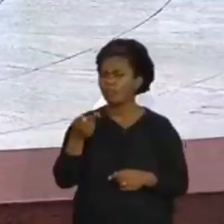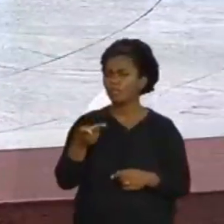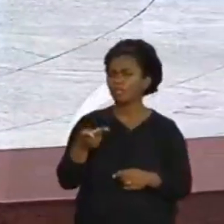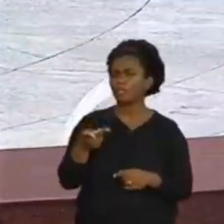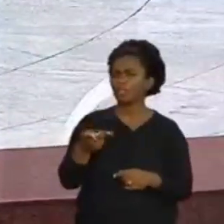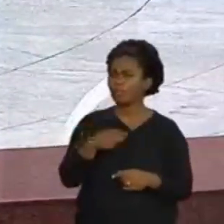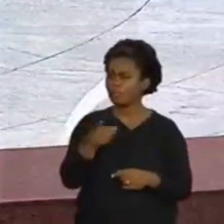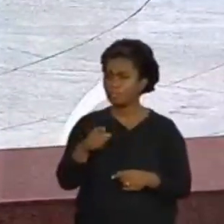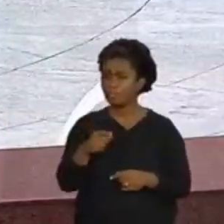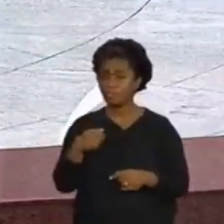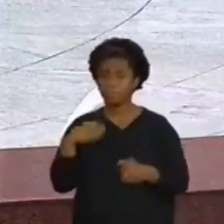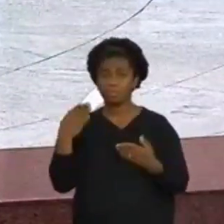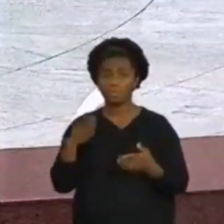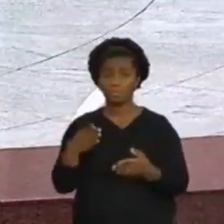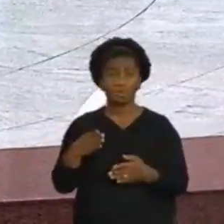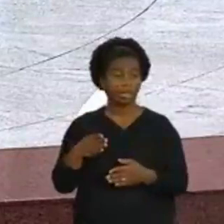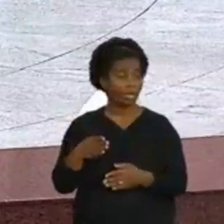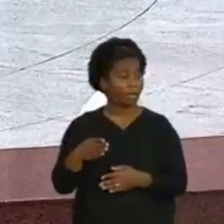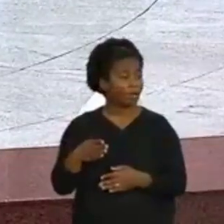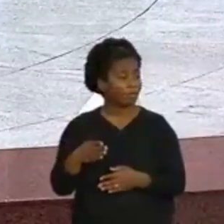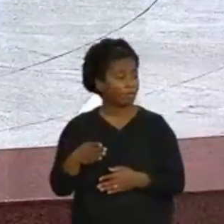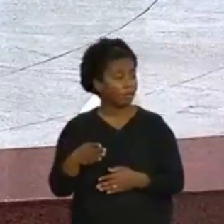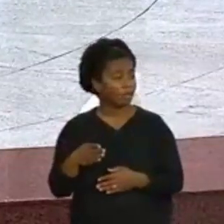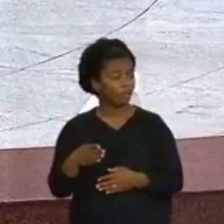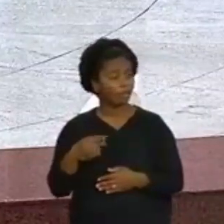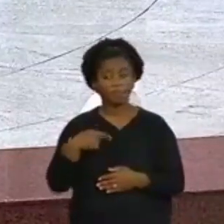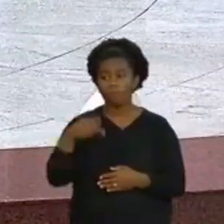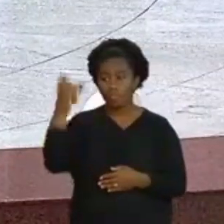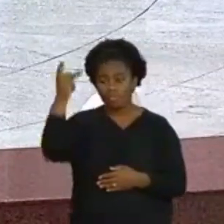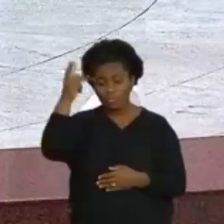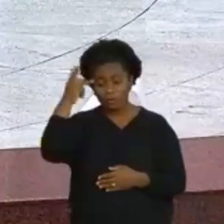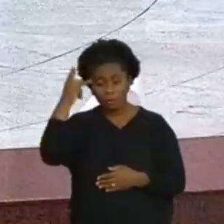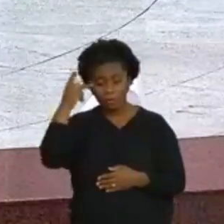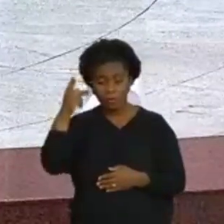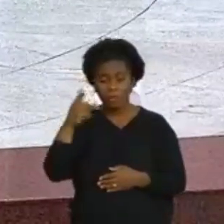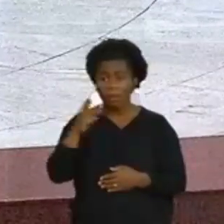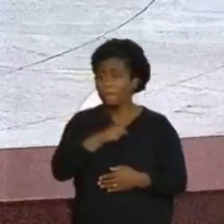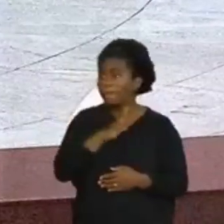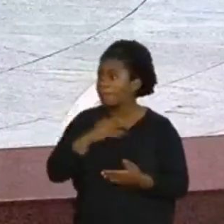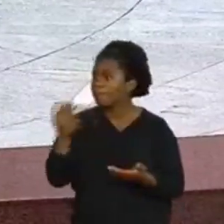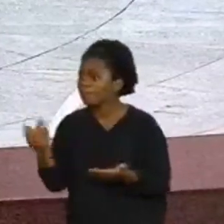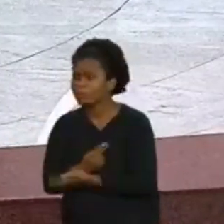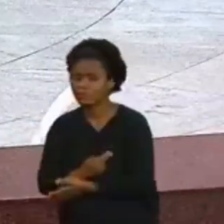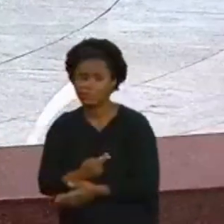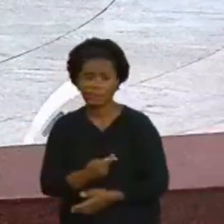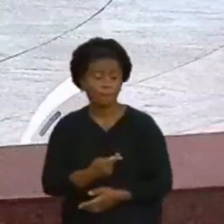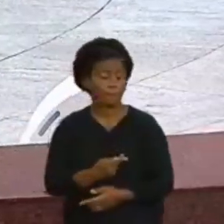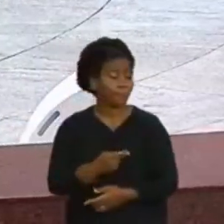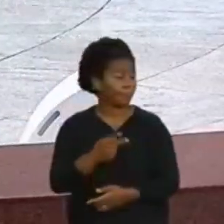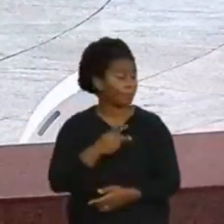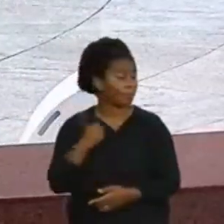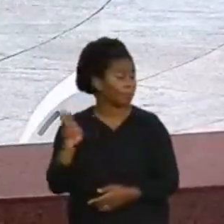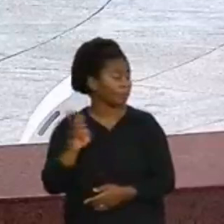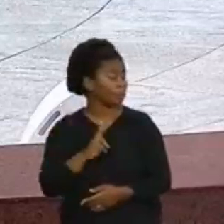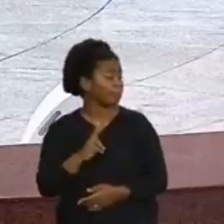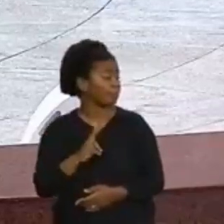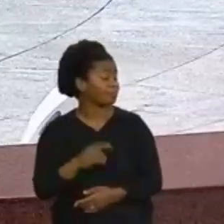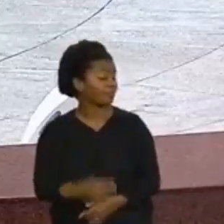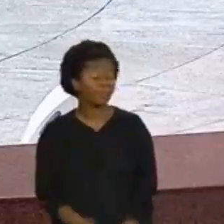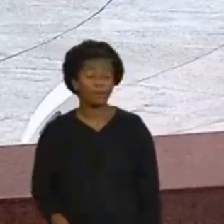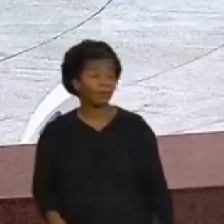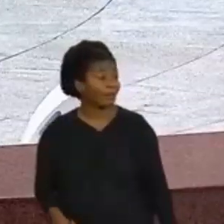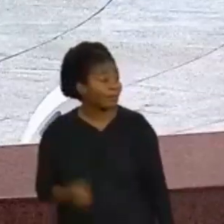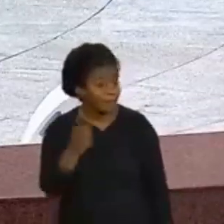aconteceu isso. Ele: já, a obra não é minha, a obra é de Deus. A igreja não é minha, a igreja é